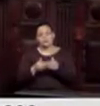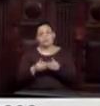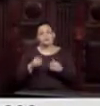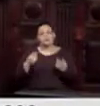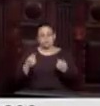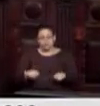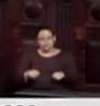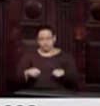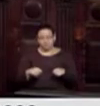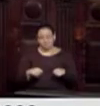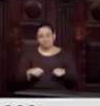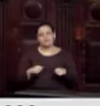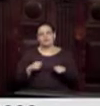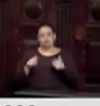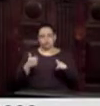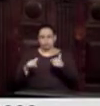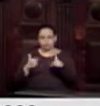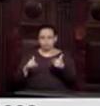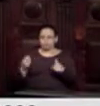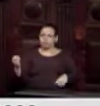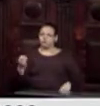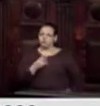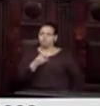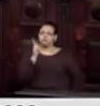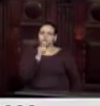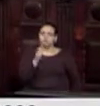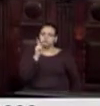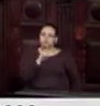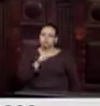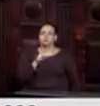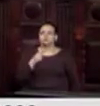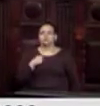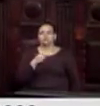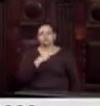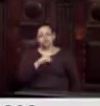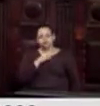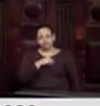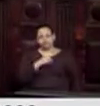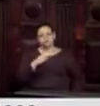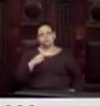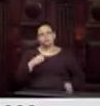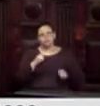produzir, gerando empregos aqui, distribuindo renda aqui,